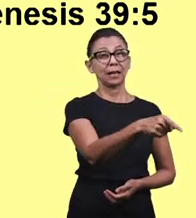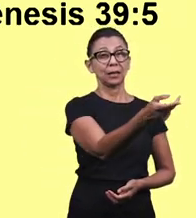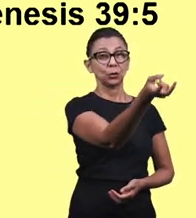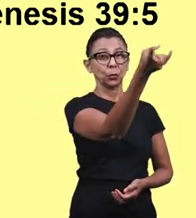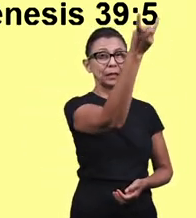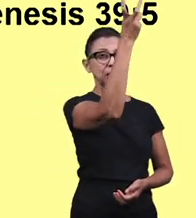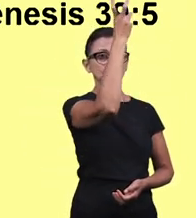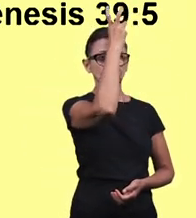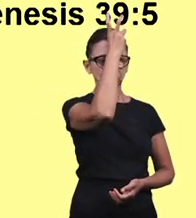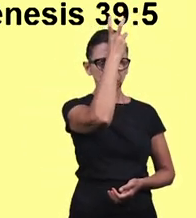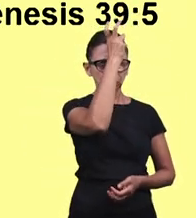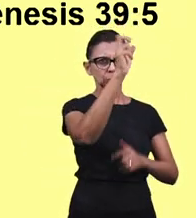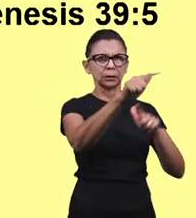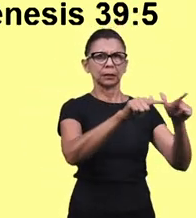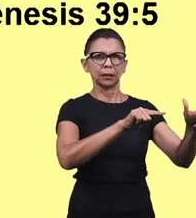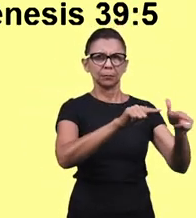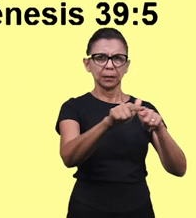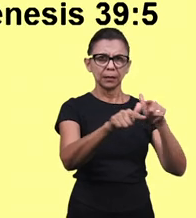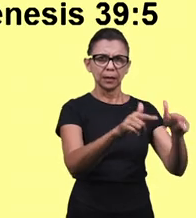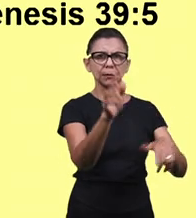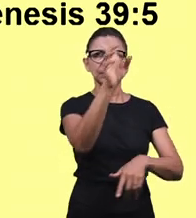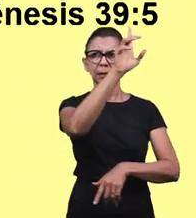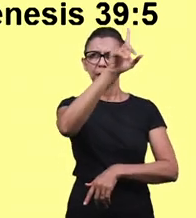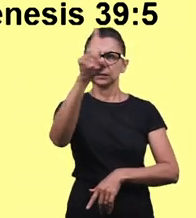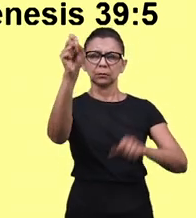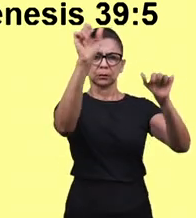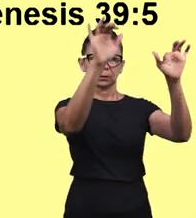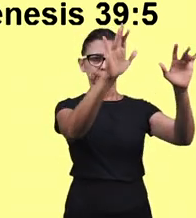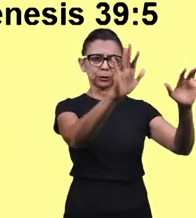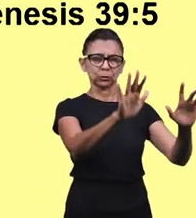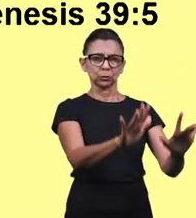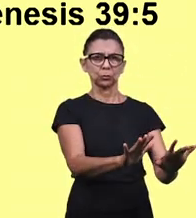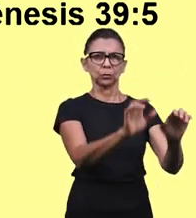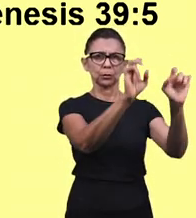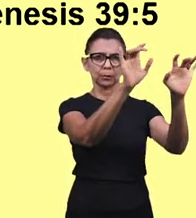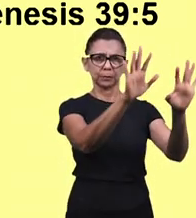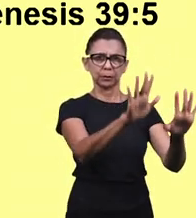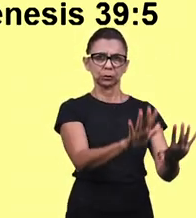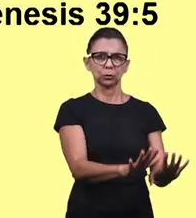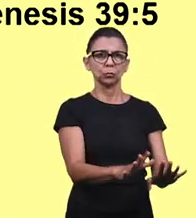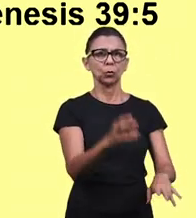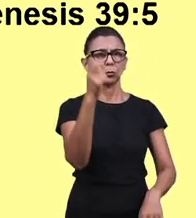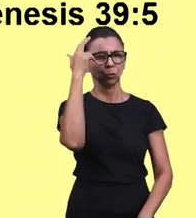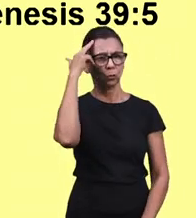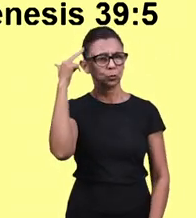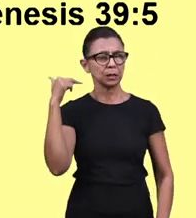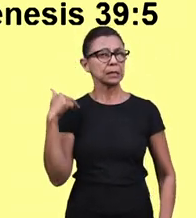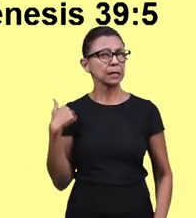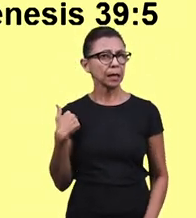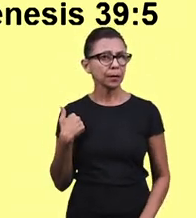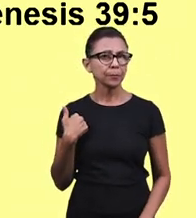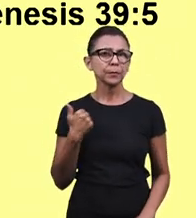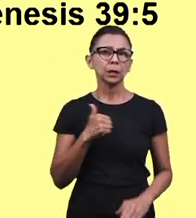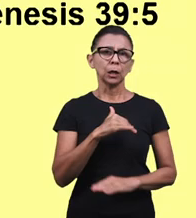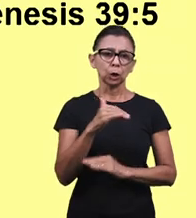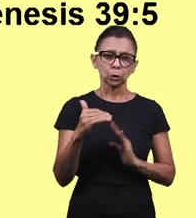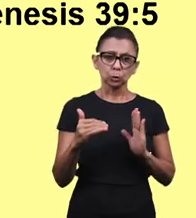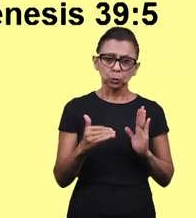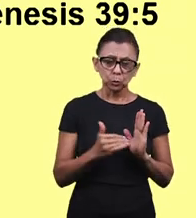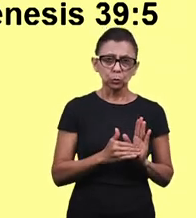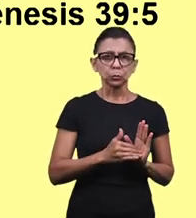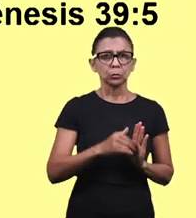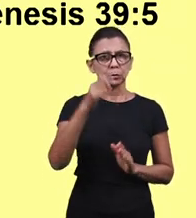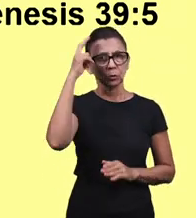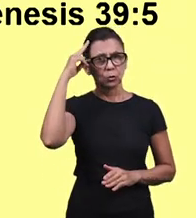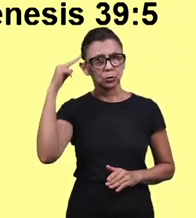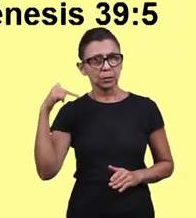a casa do egípcio por amor de José. E a bênção do Senhor foi sobre tudo o que tinha, na